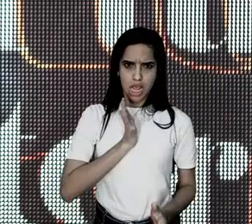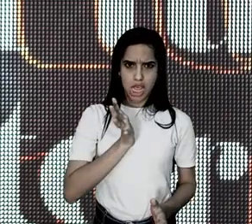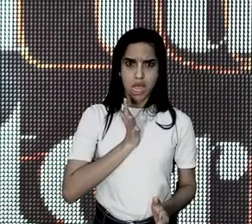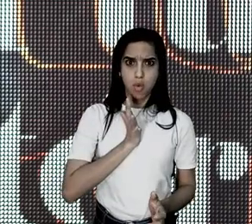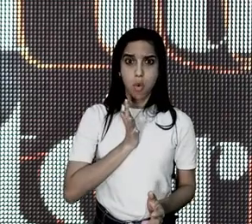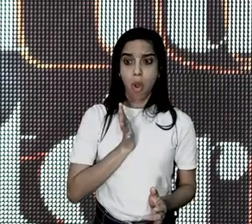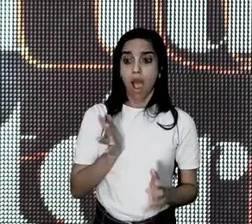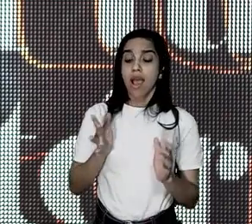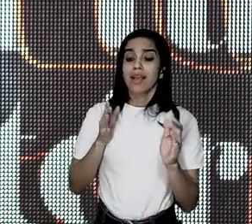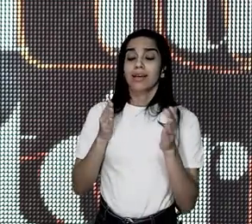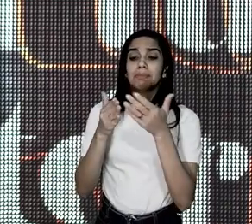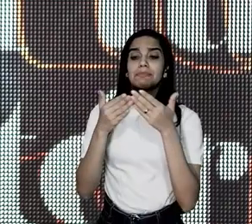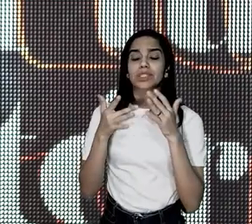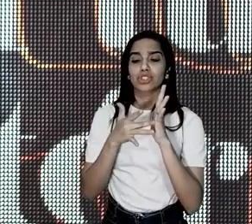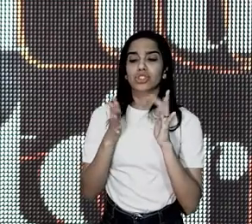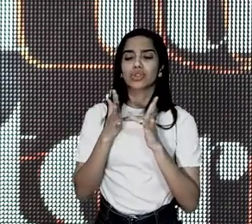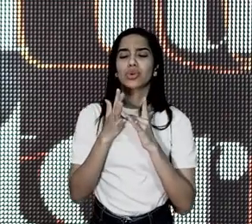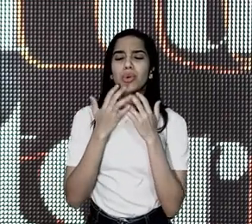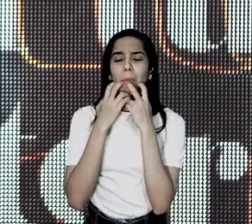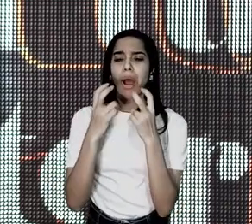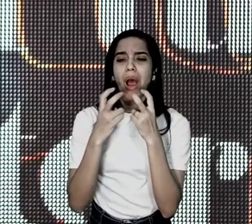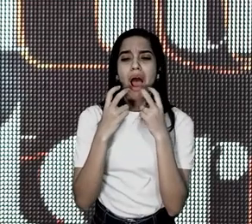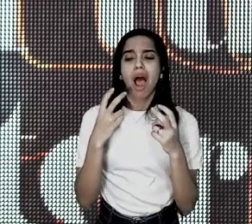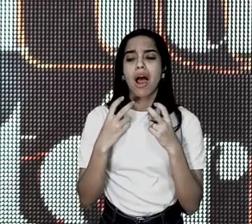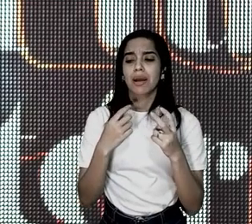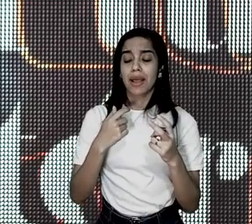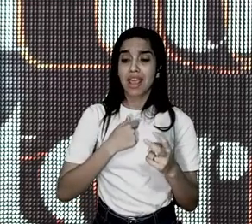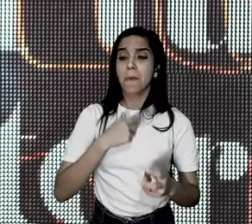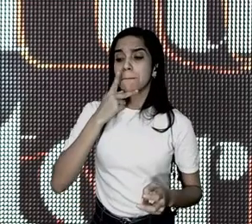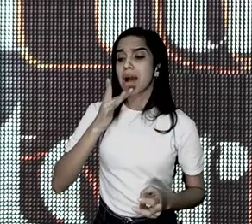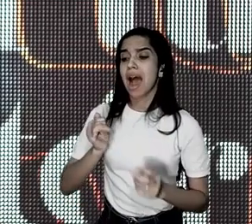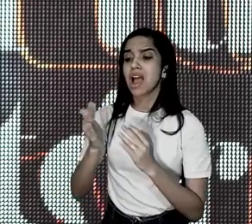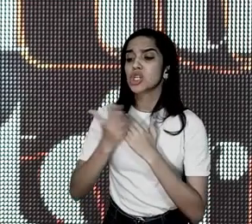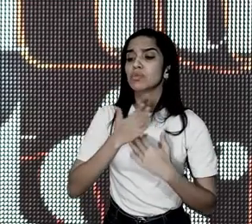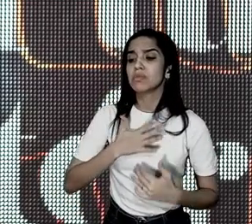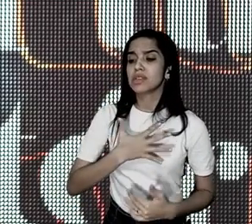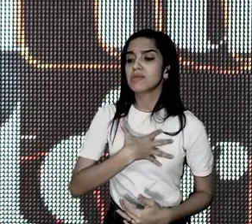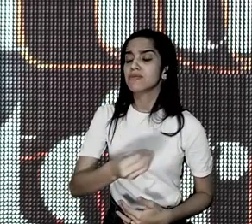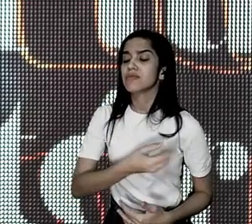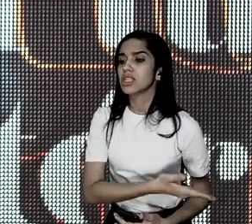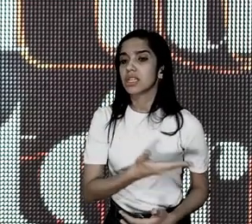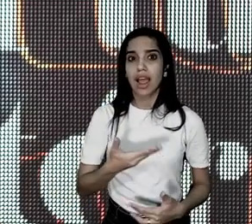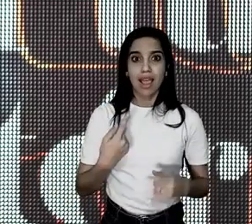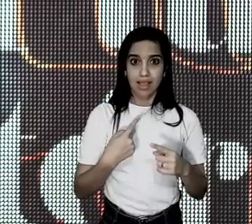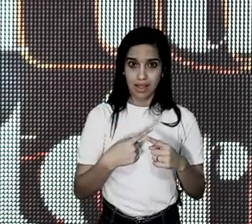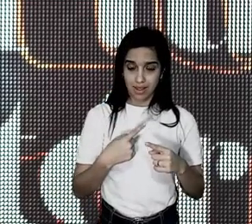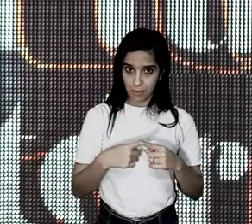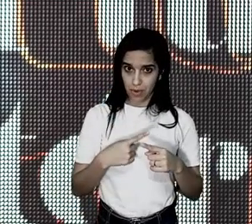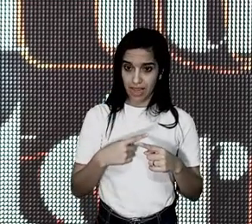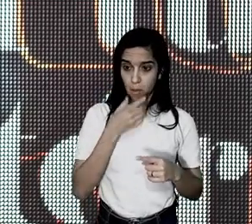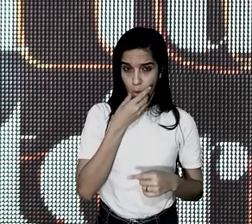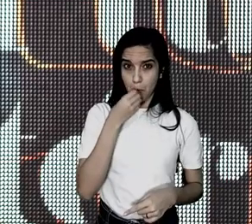de Jesus com um pedido, com um clamor desesperado de um pai e usando da sua posição e da sua autoridade para